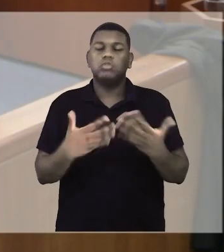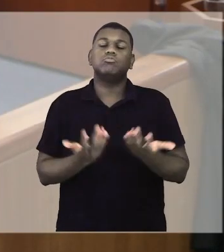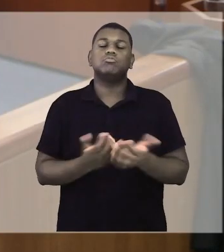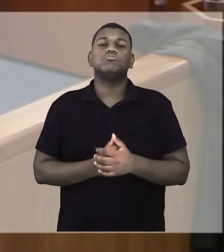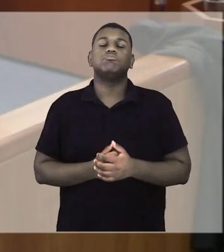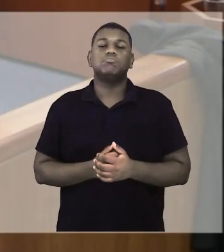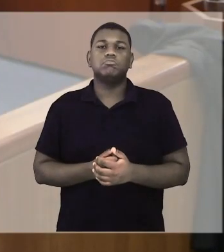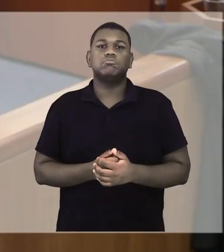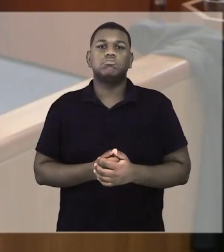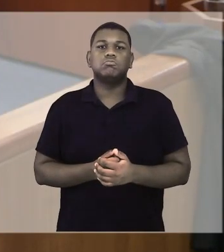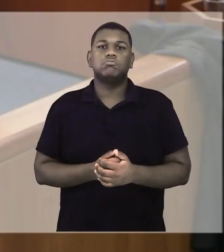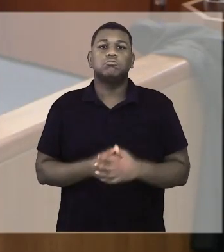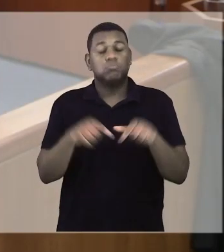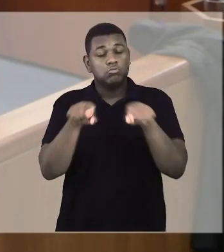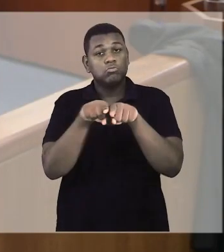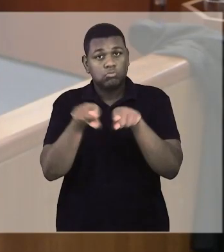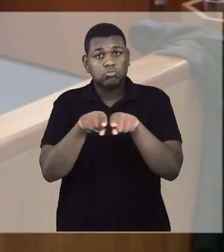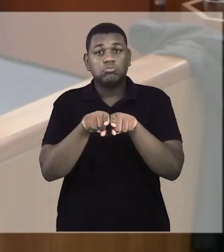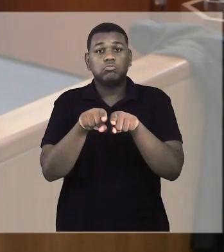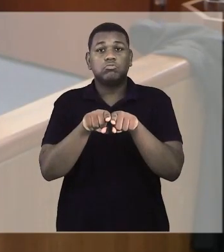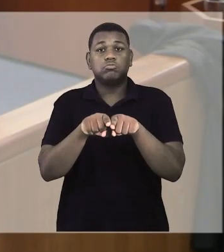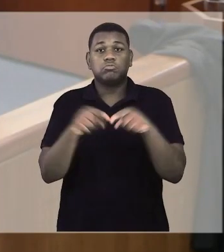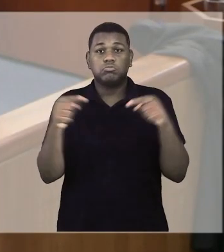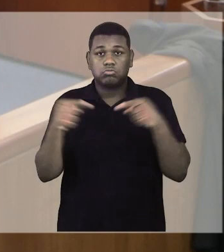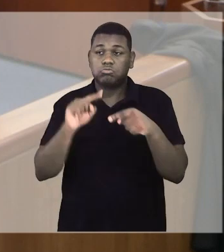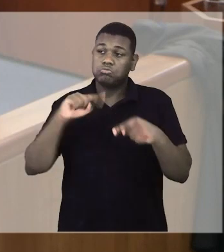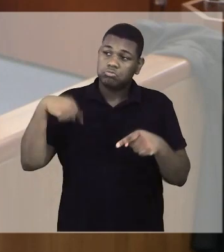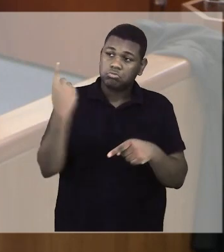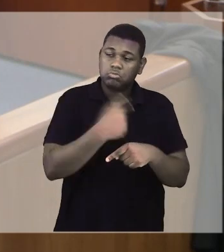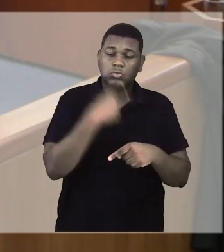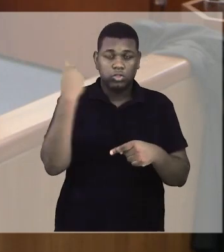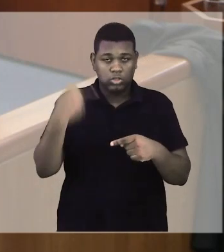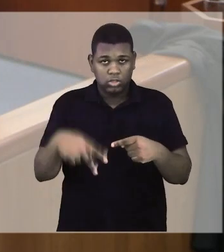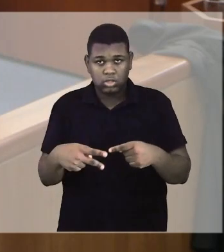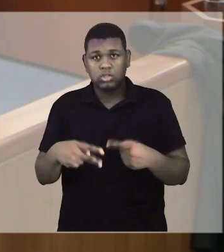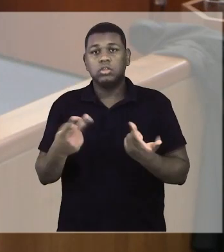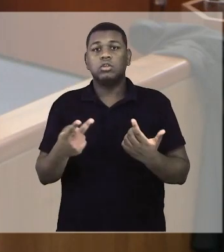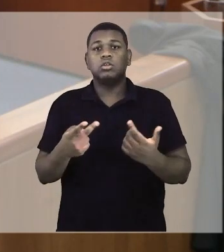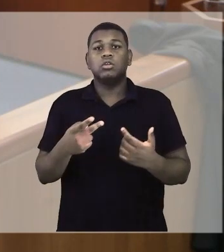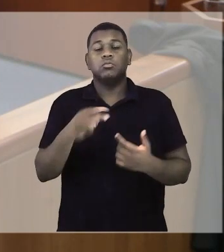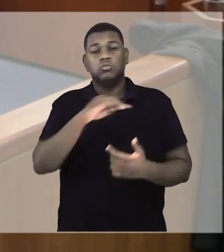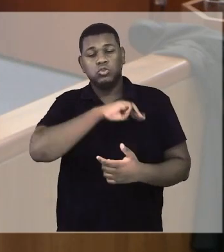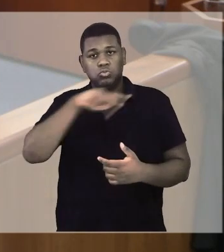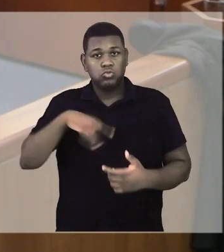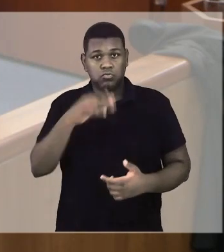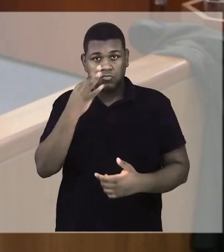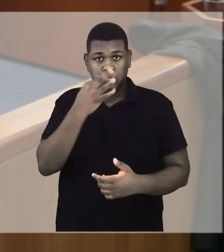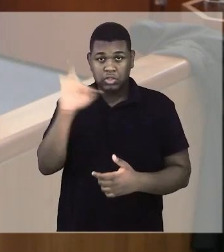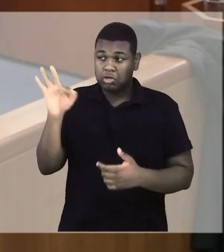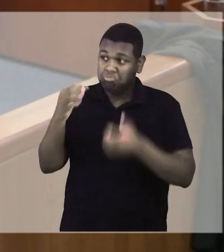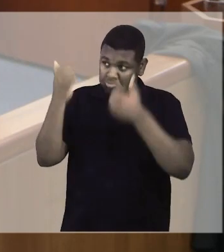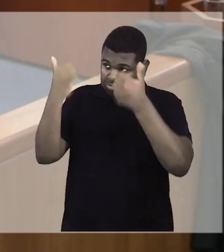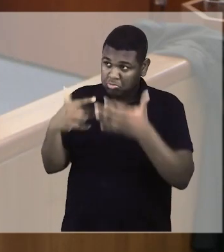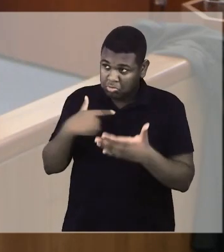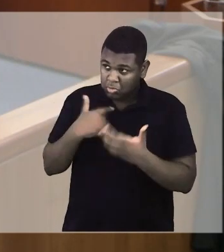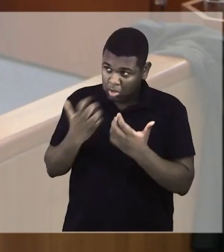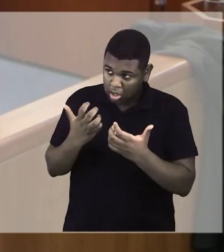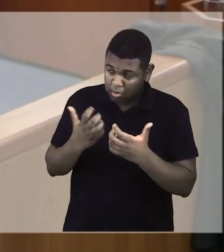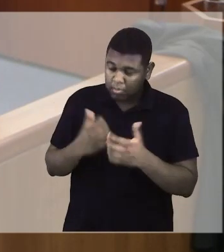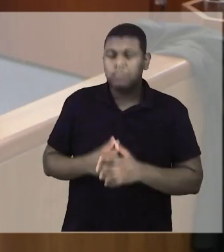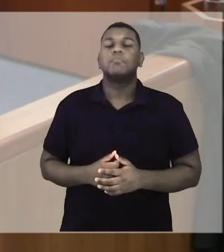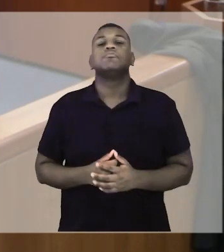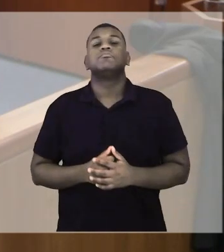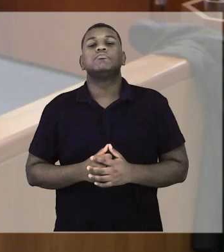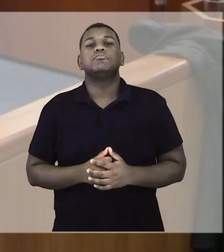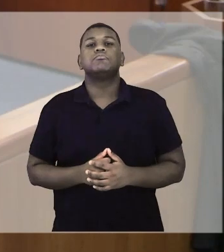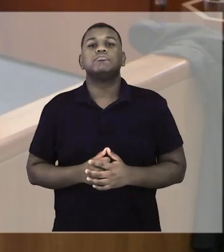Obrigado. Cumprimento o eminente advogado pela sustentação oral. Agradeço as palavras dirigidas a mim e aos demais integrantes.